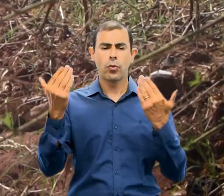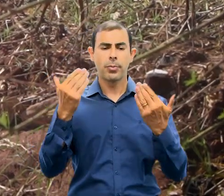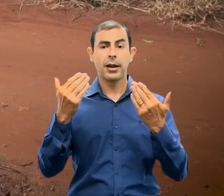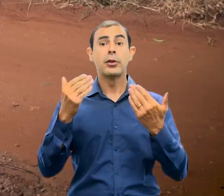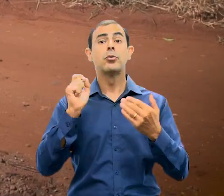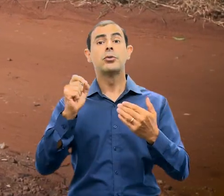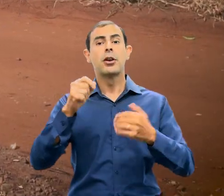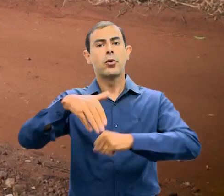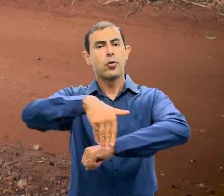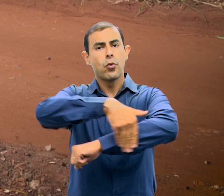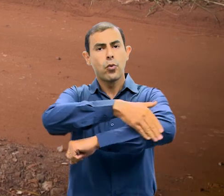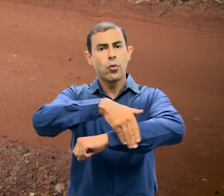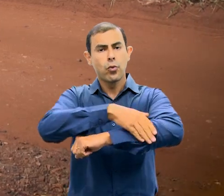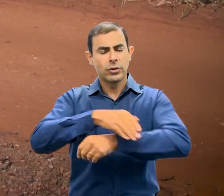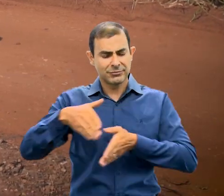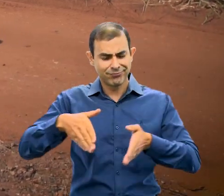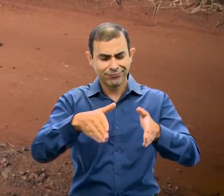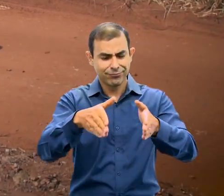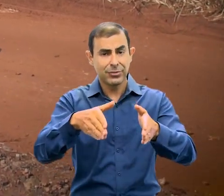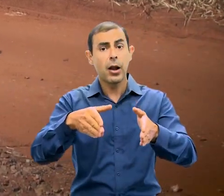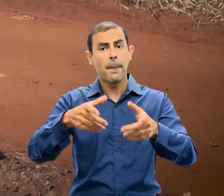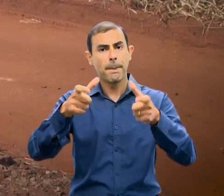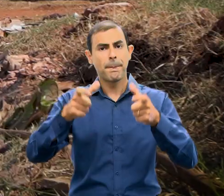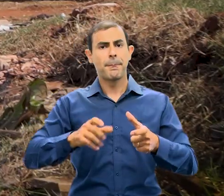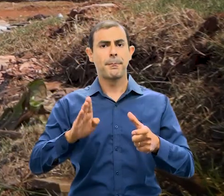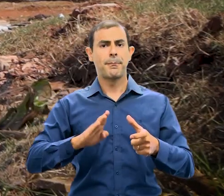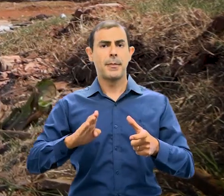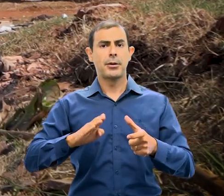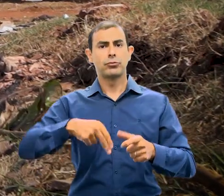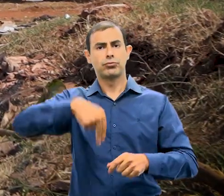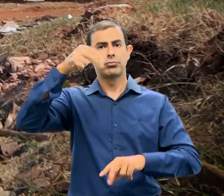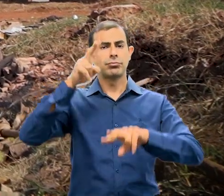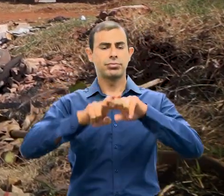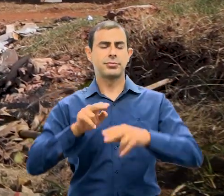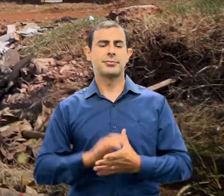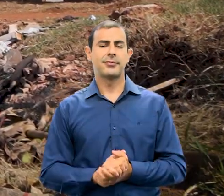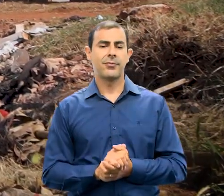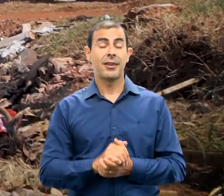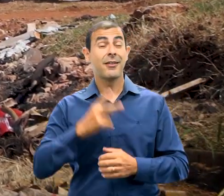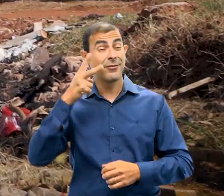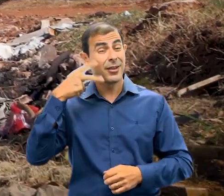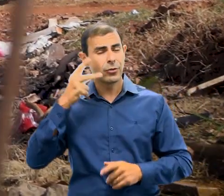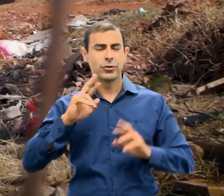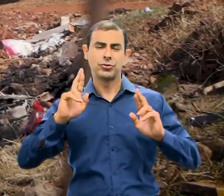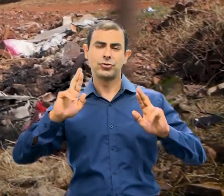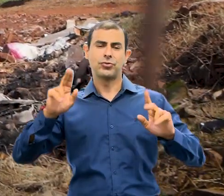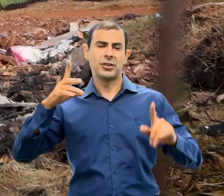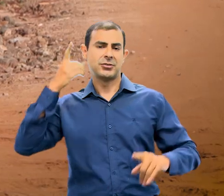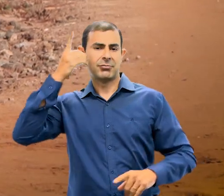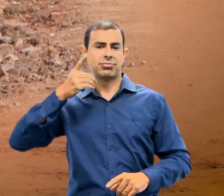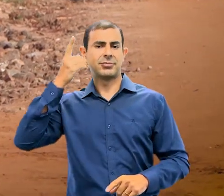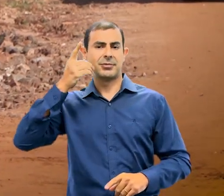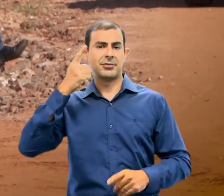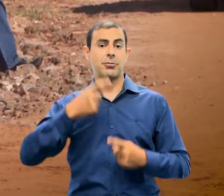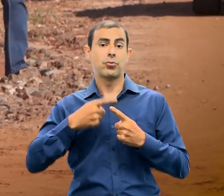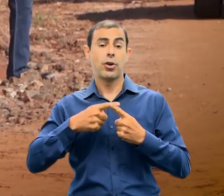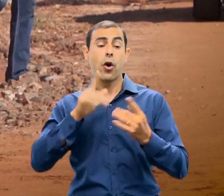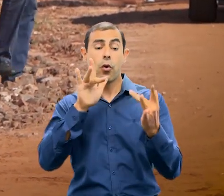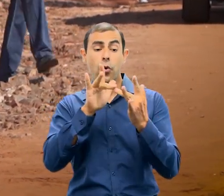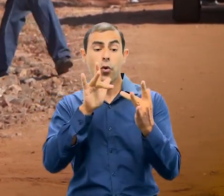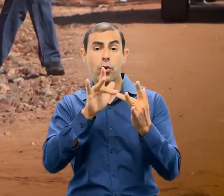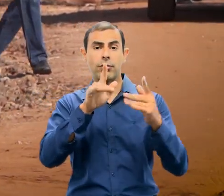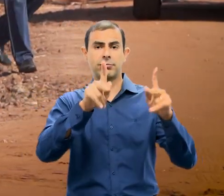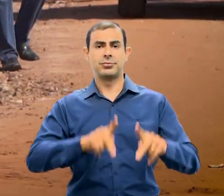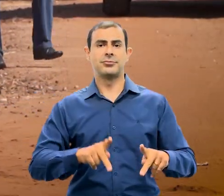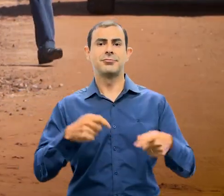da manutenção das ruas no bairro Jardim Noroeste. A relação do vereador ele é diferente do deputado estadual e federal, ele é de